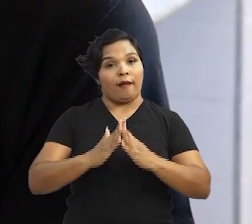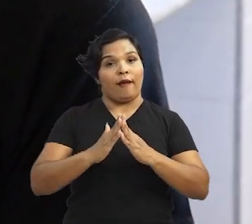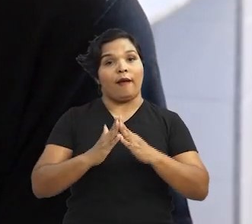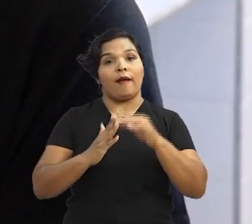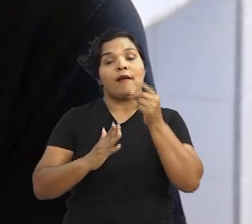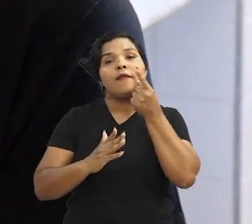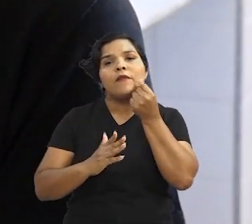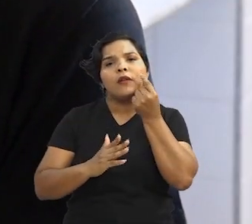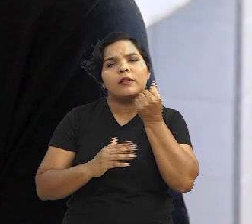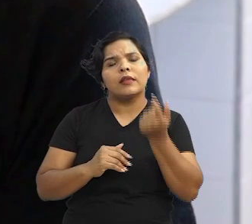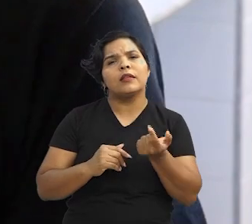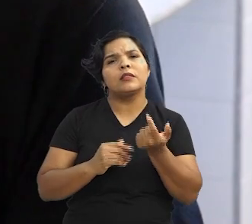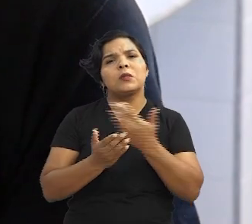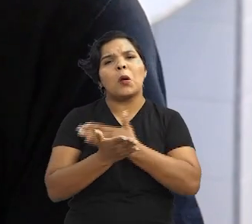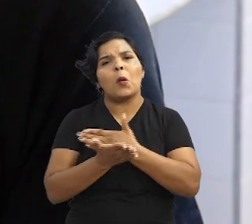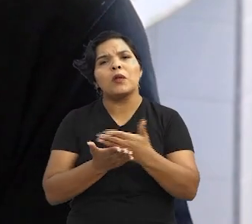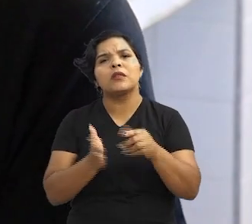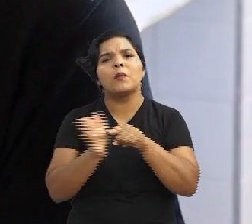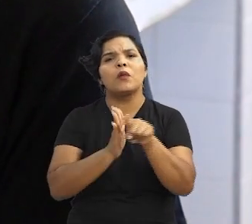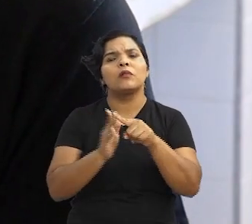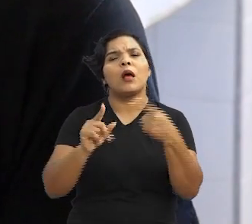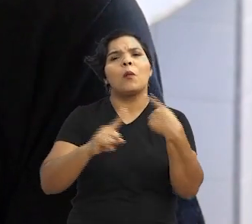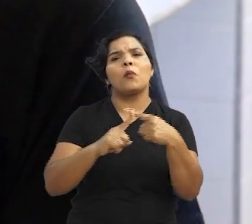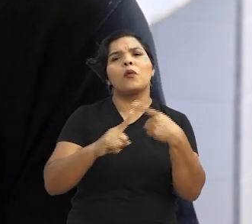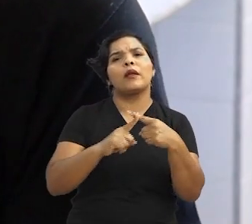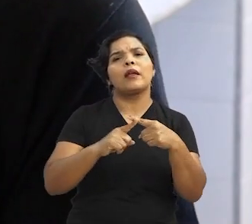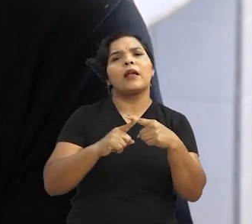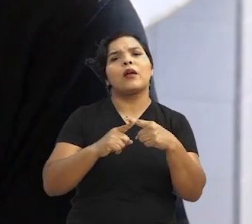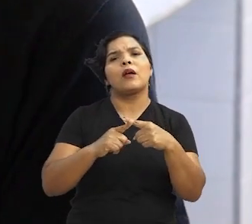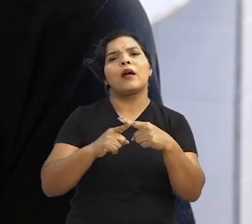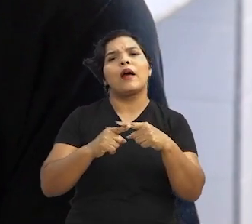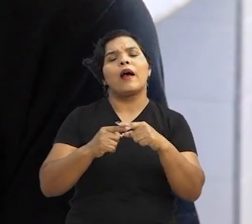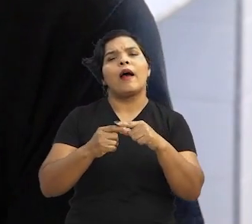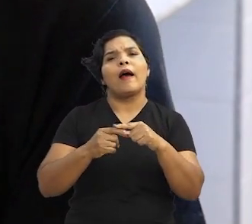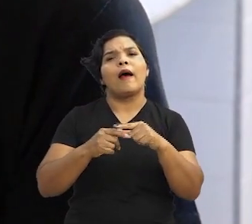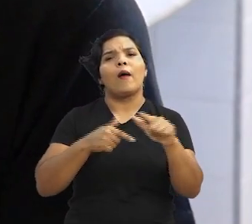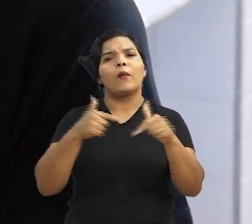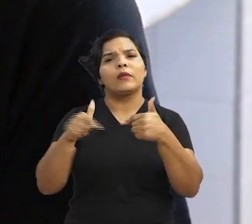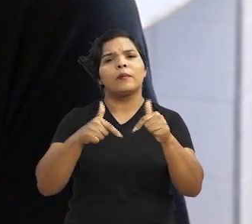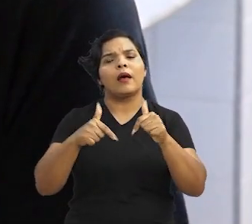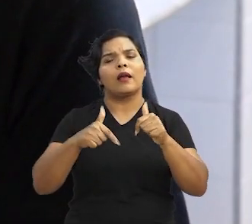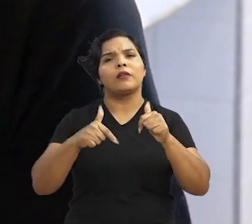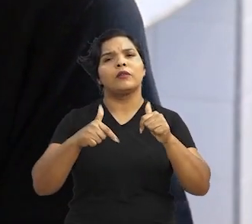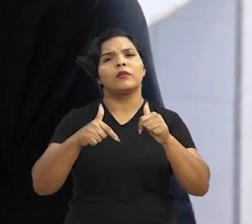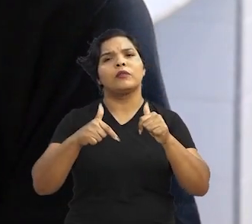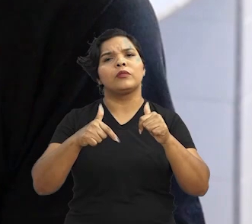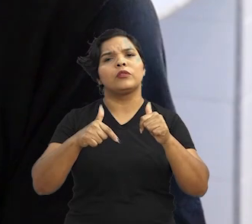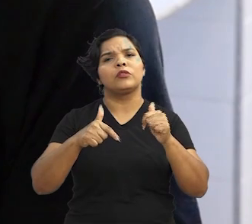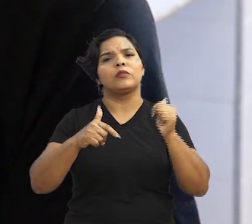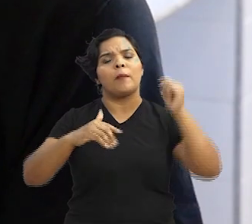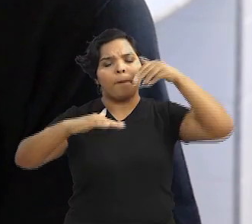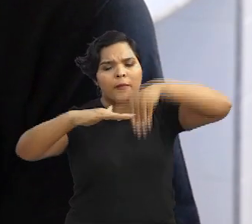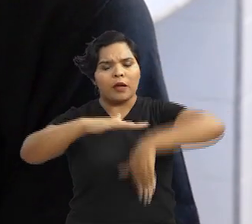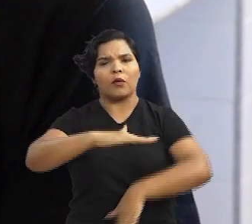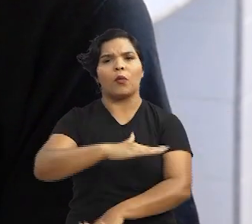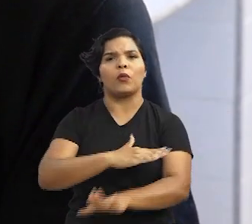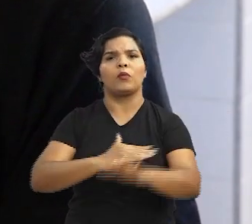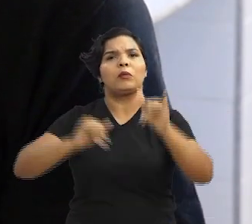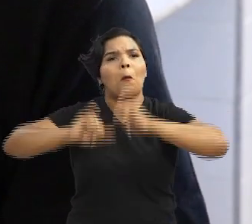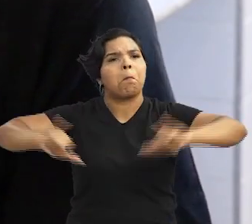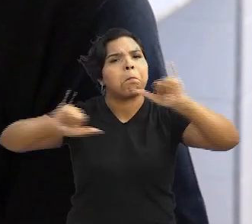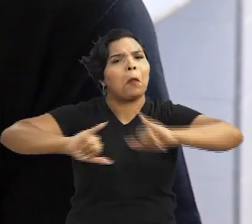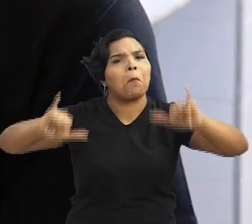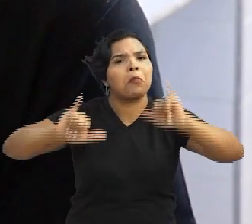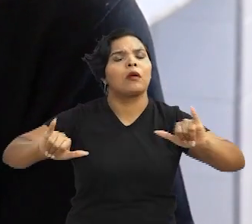Fortaleza e comecei a me questionar por que a atividade de mergulho não é tão desenvolvida, não é